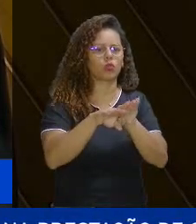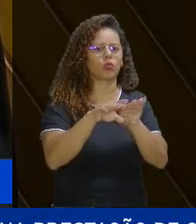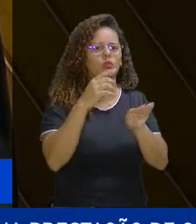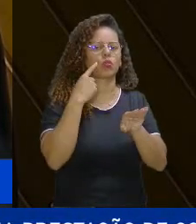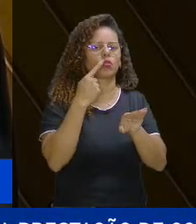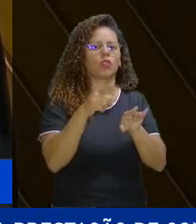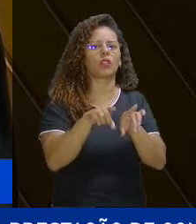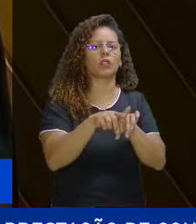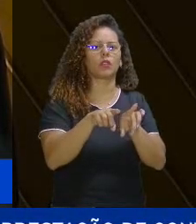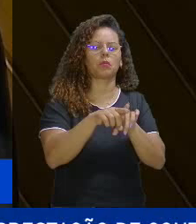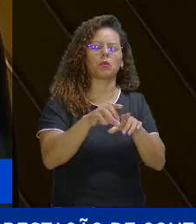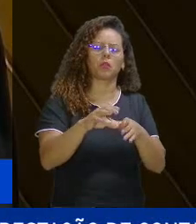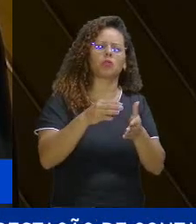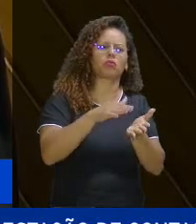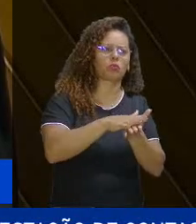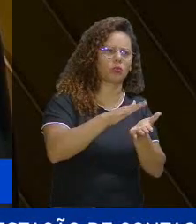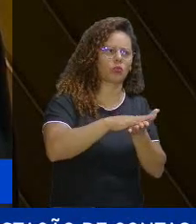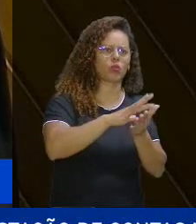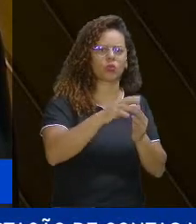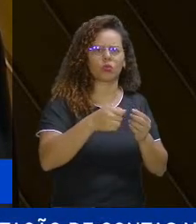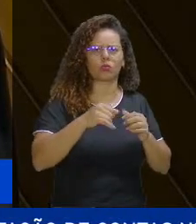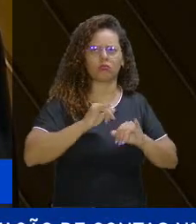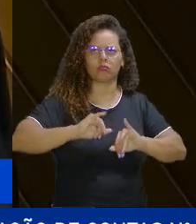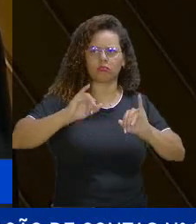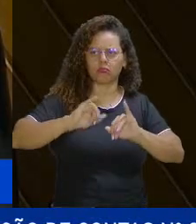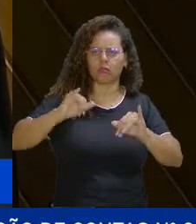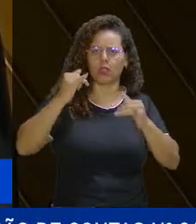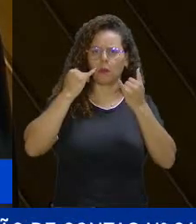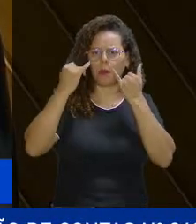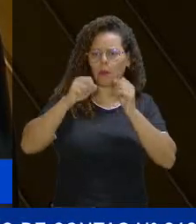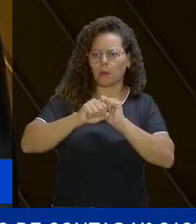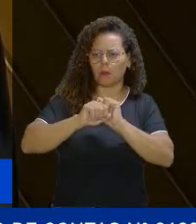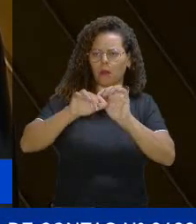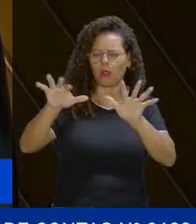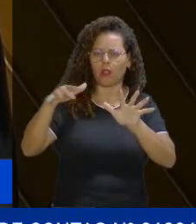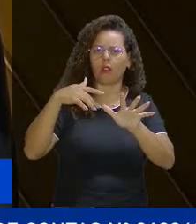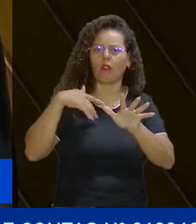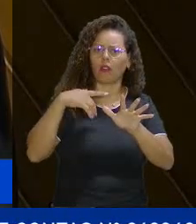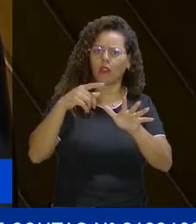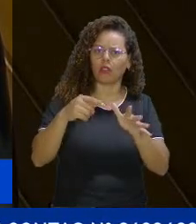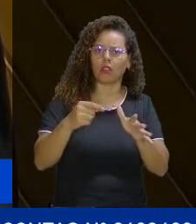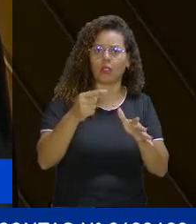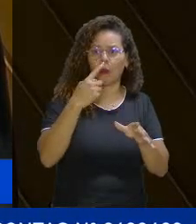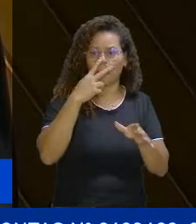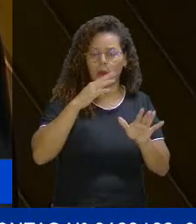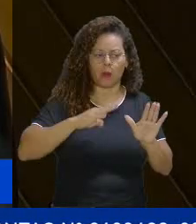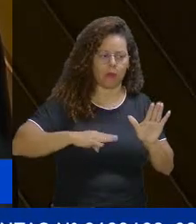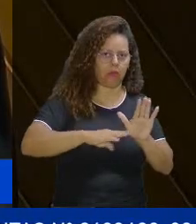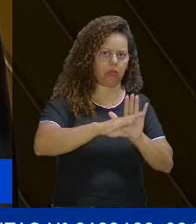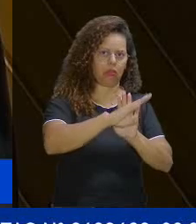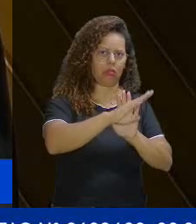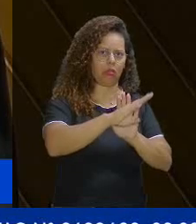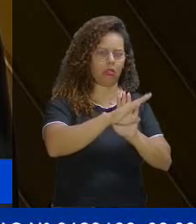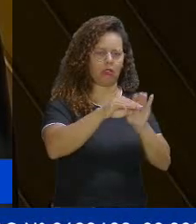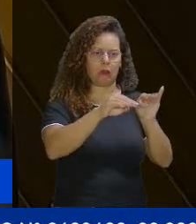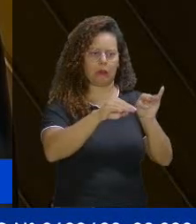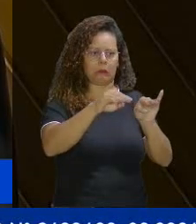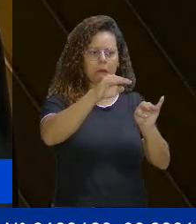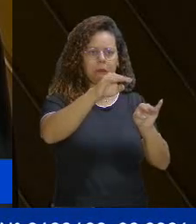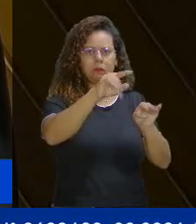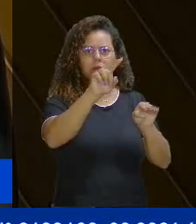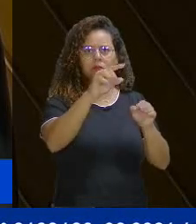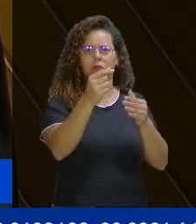sustentando que a despesa com material de campanha, santinhos, praguinhas e cartazes foi excessiva e desproporcional à